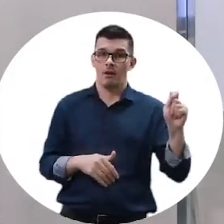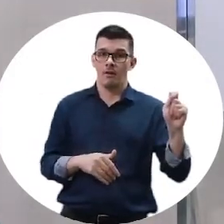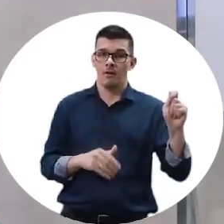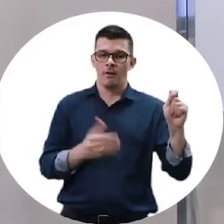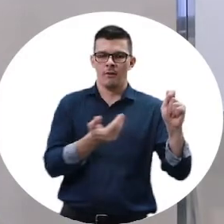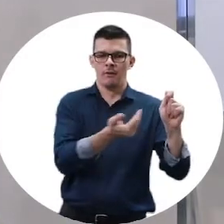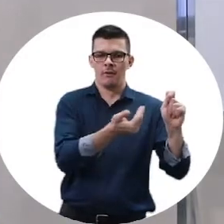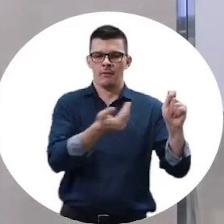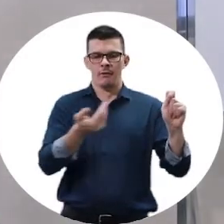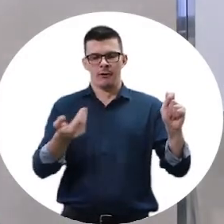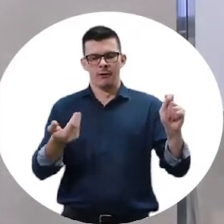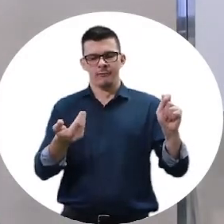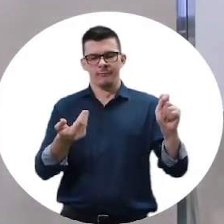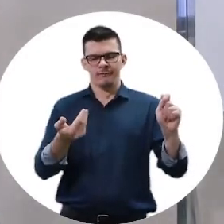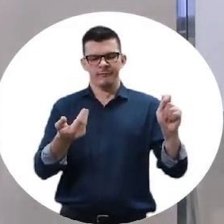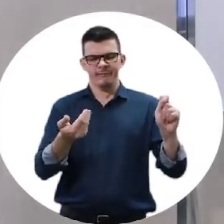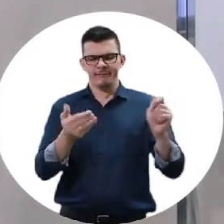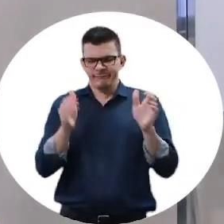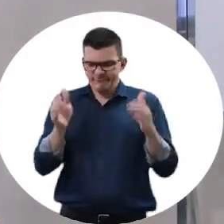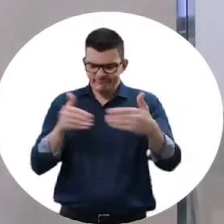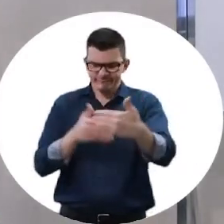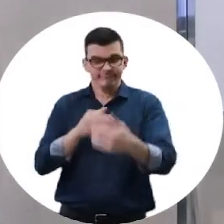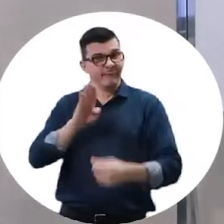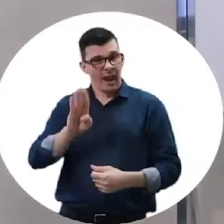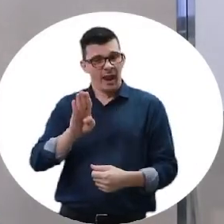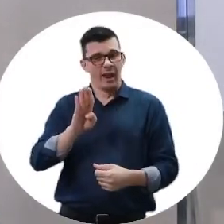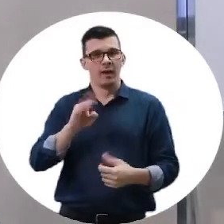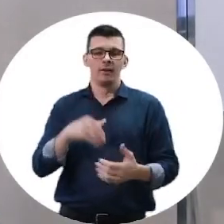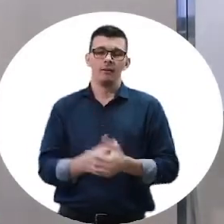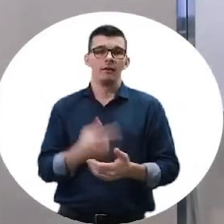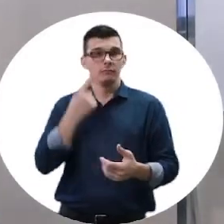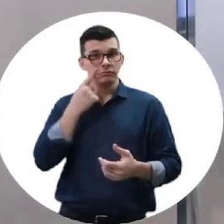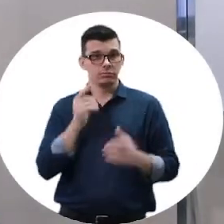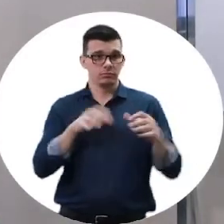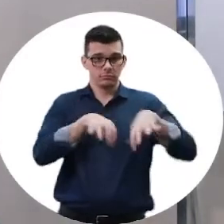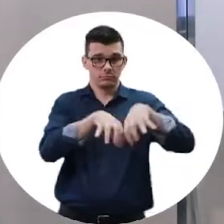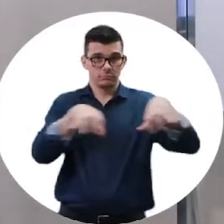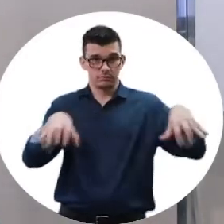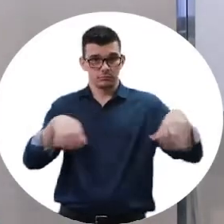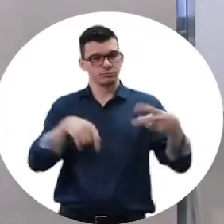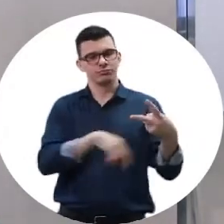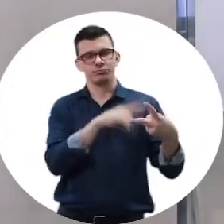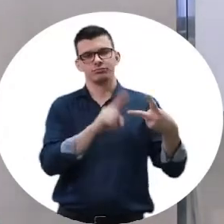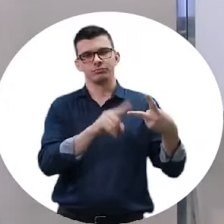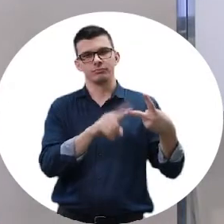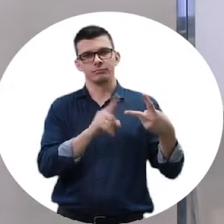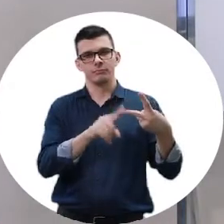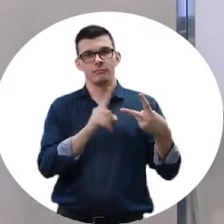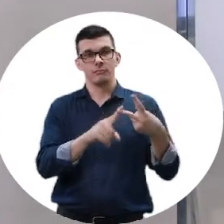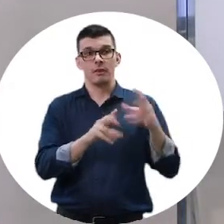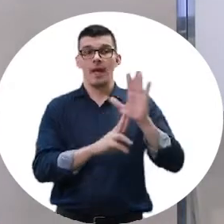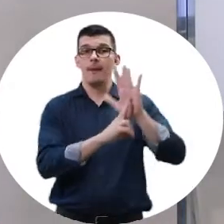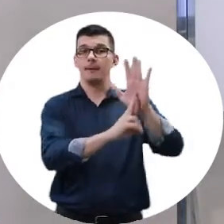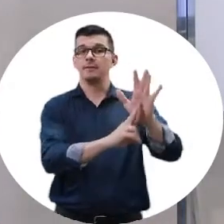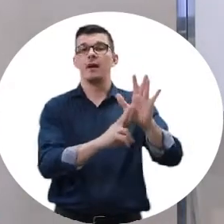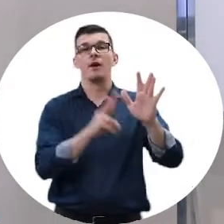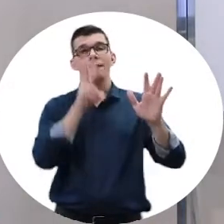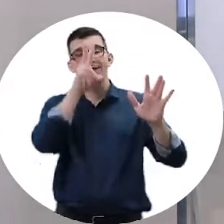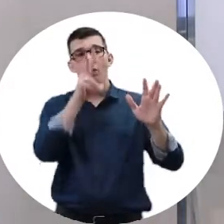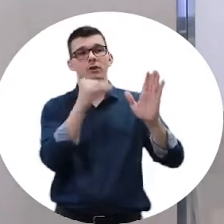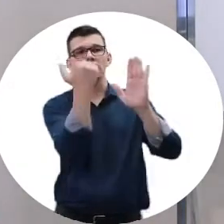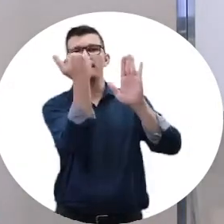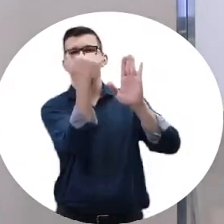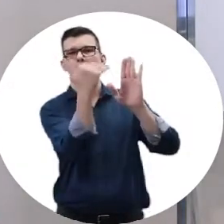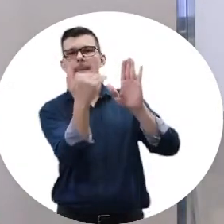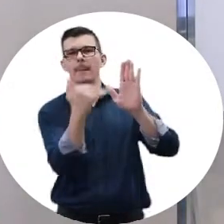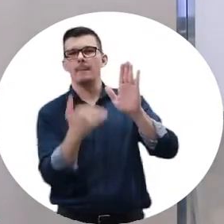A. Vou separar o bloco B. Primeira etapa, separar os blocos. A segunda etapa, representar as